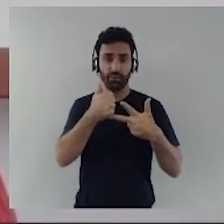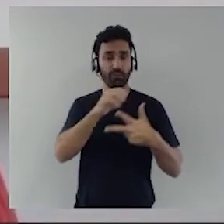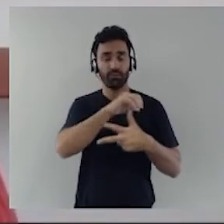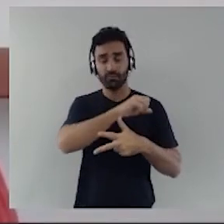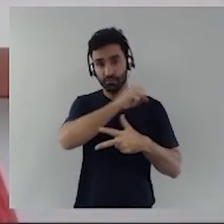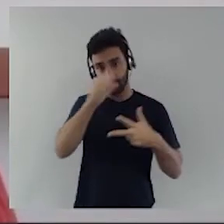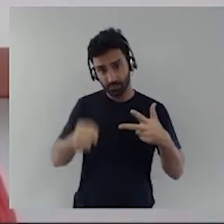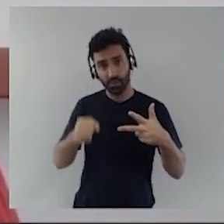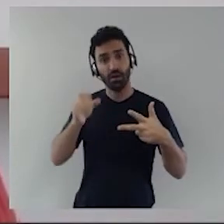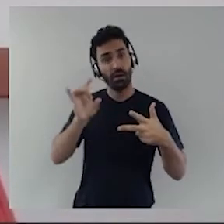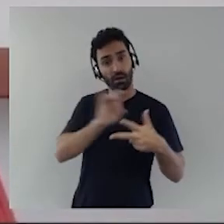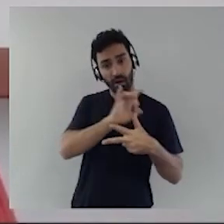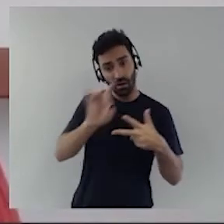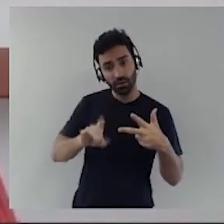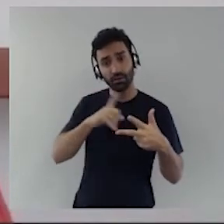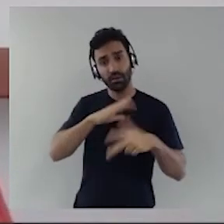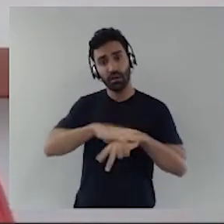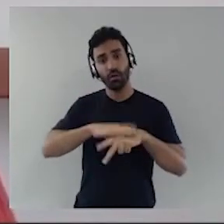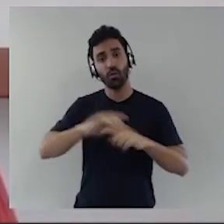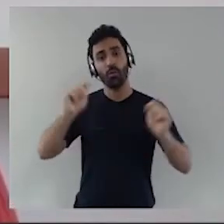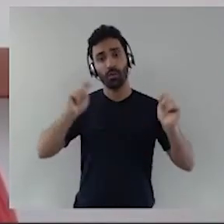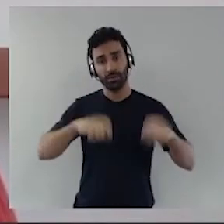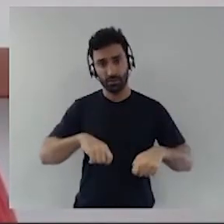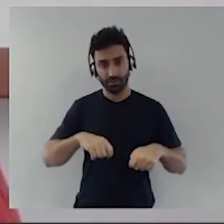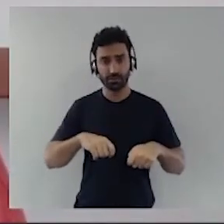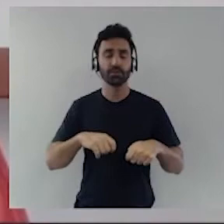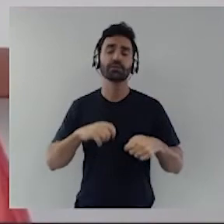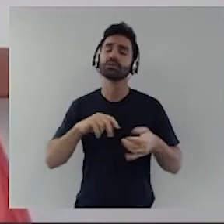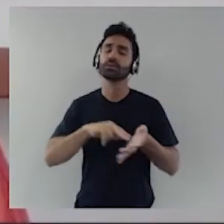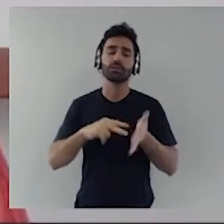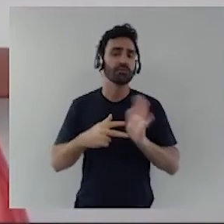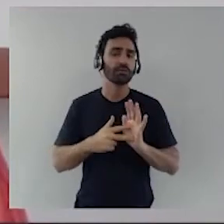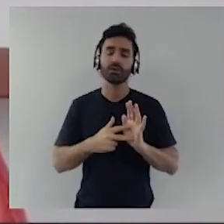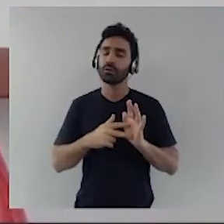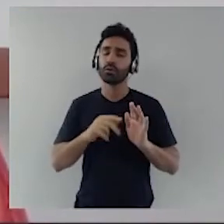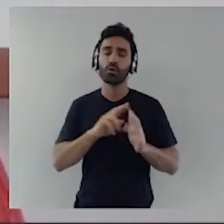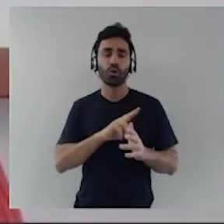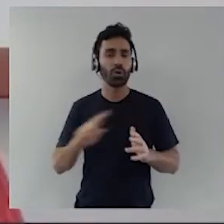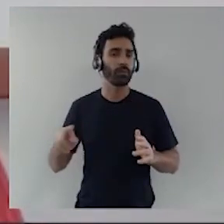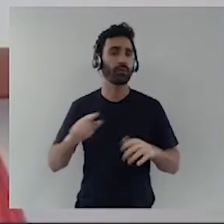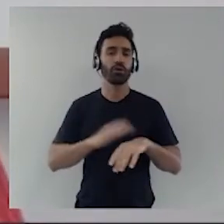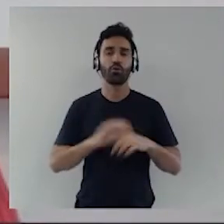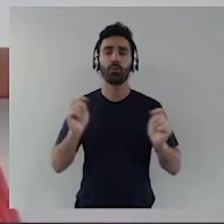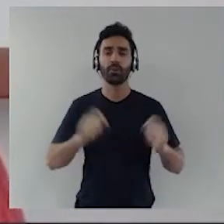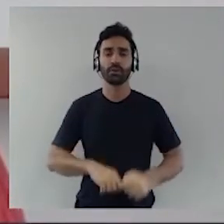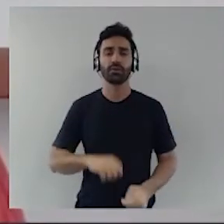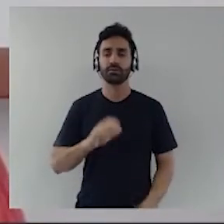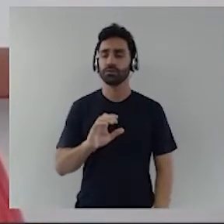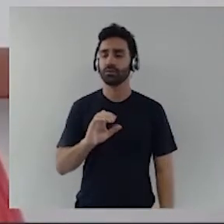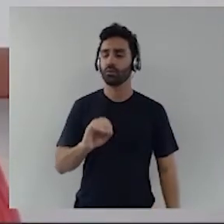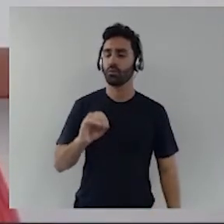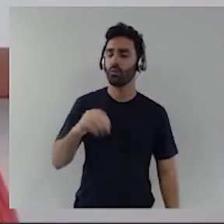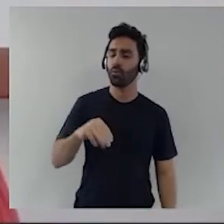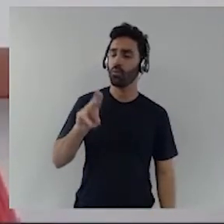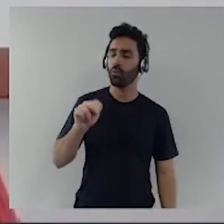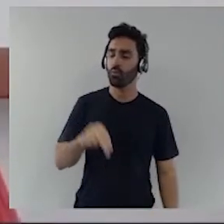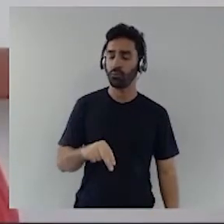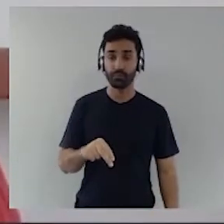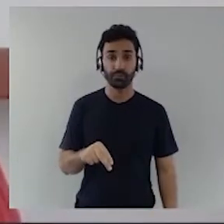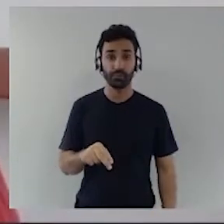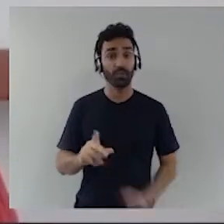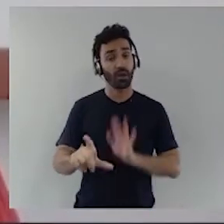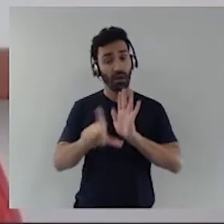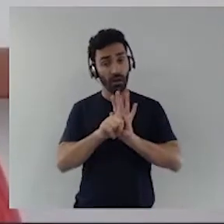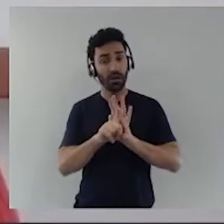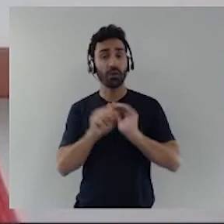contas nós estamos aqui tratando efetivamente de competência comum a legislação ela não impede que haja